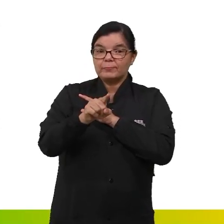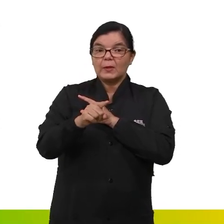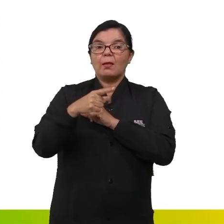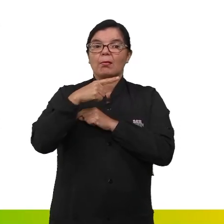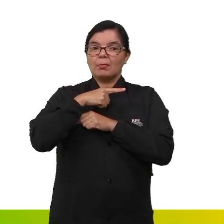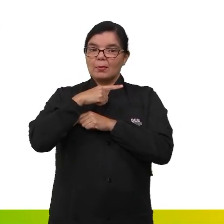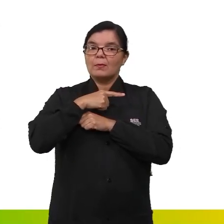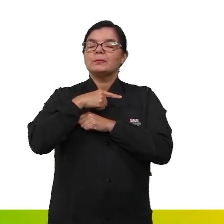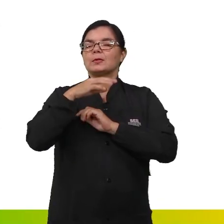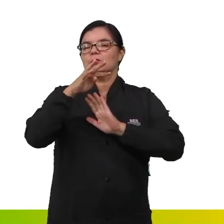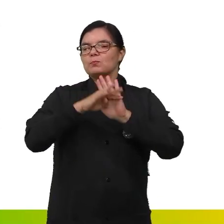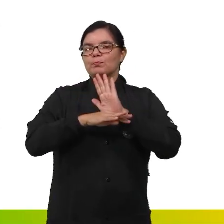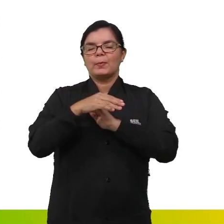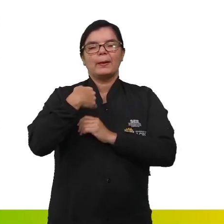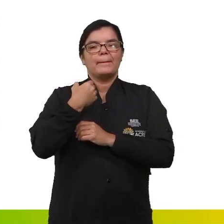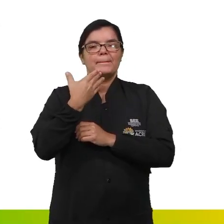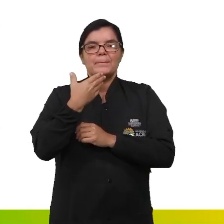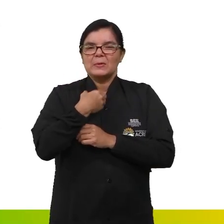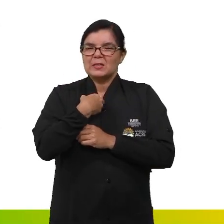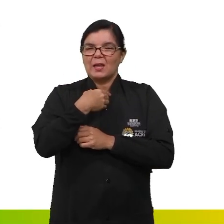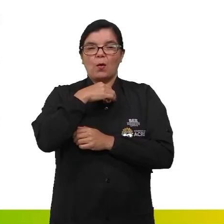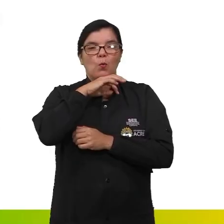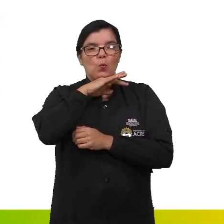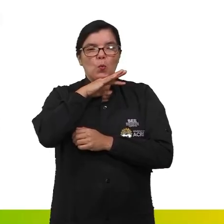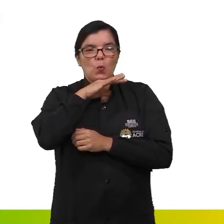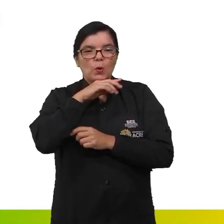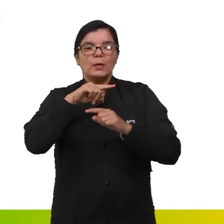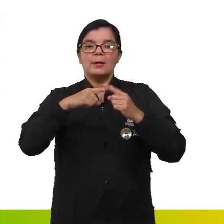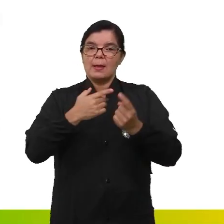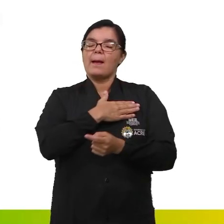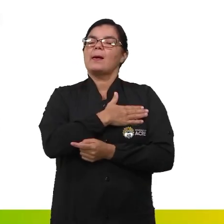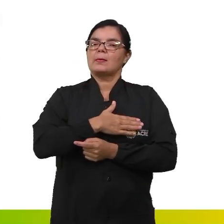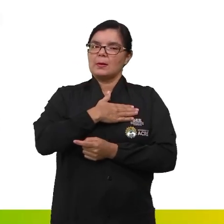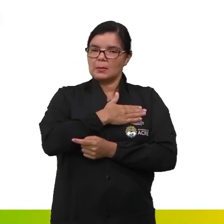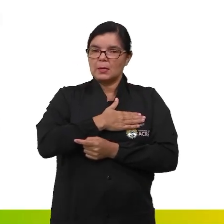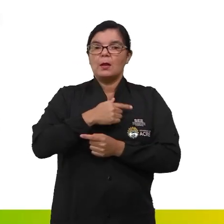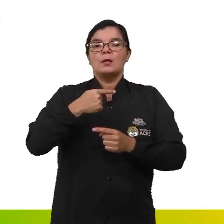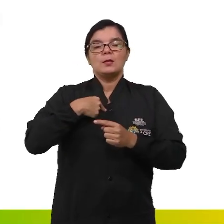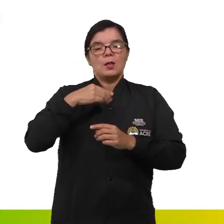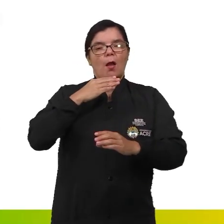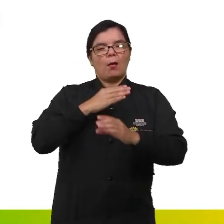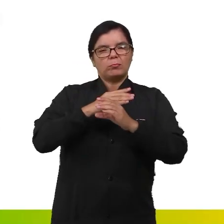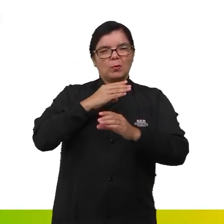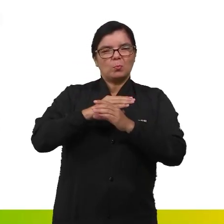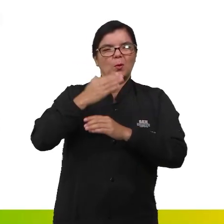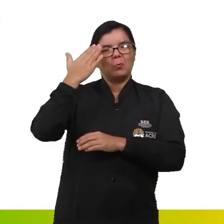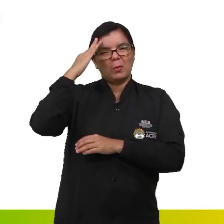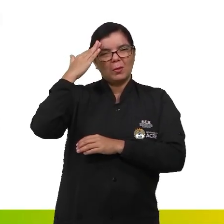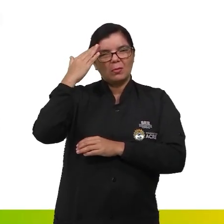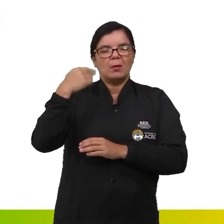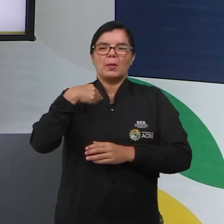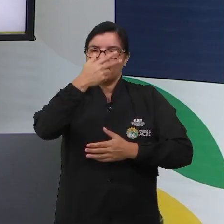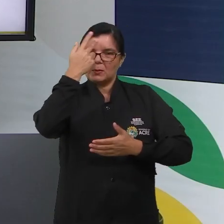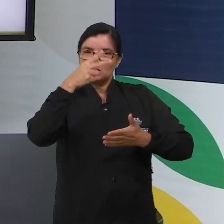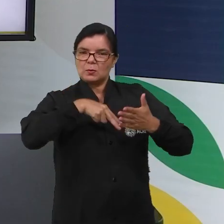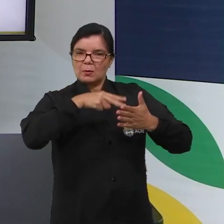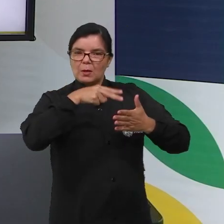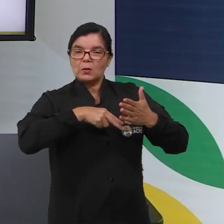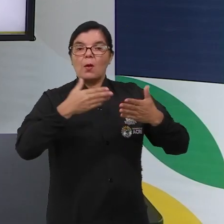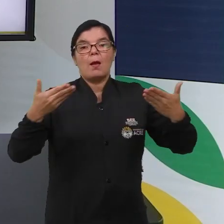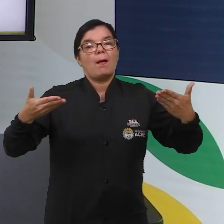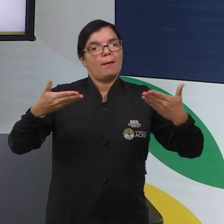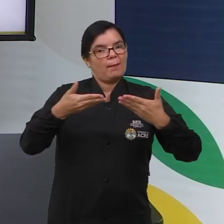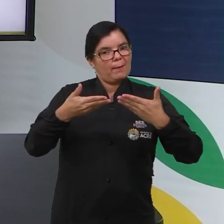desnecessárias que deixam o meu texto desagradável e atrapalham aí a compreensão do meu leitor. Agora